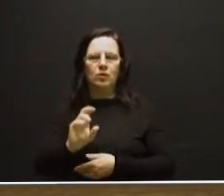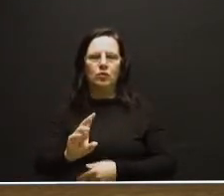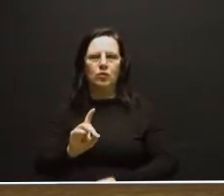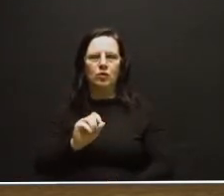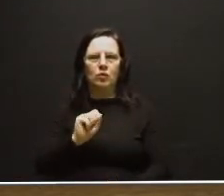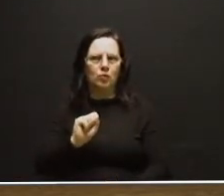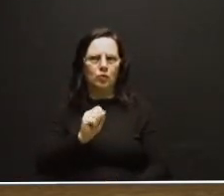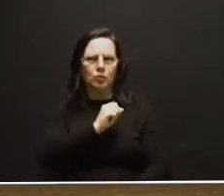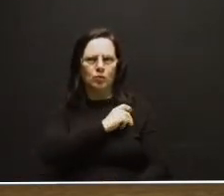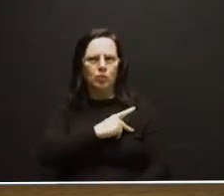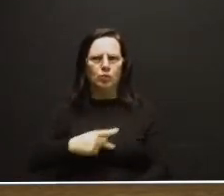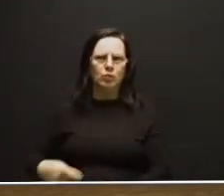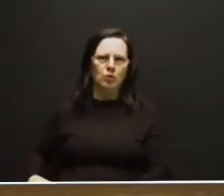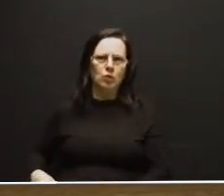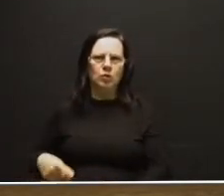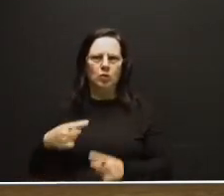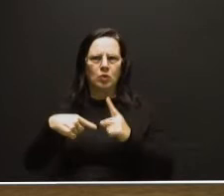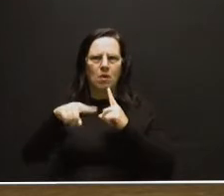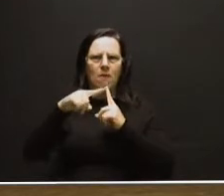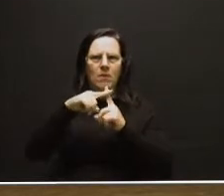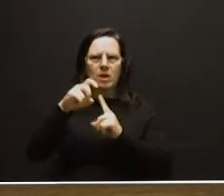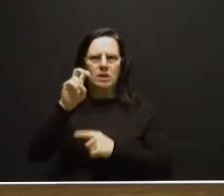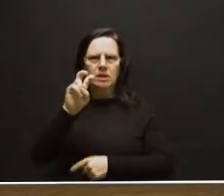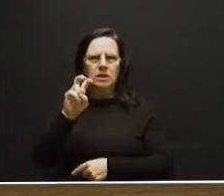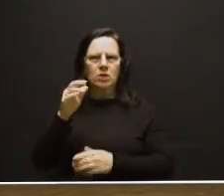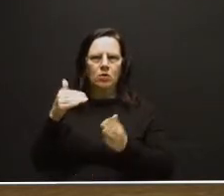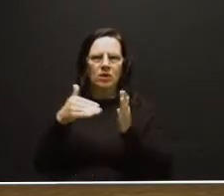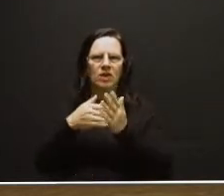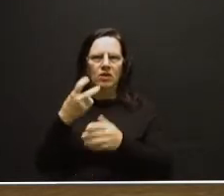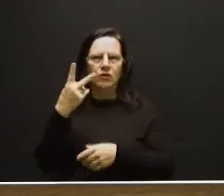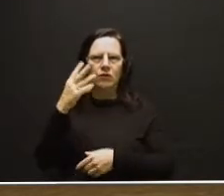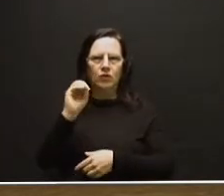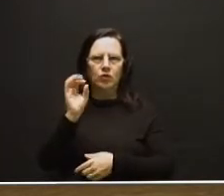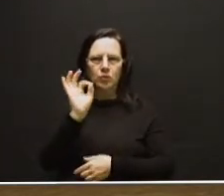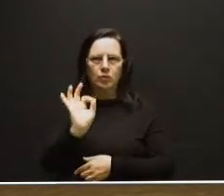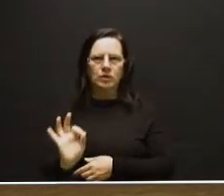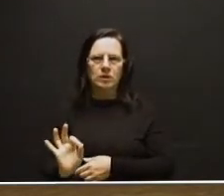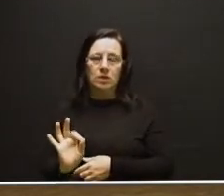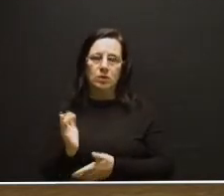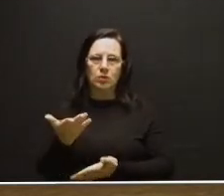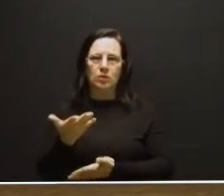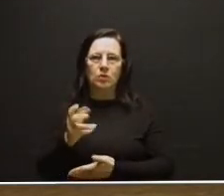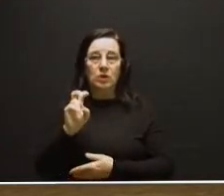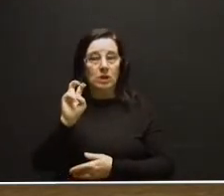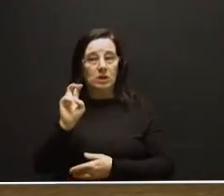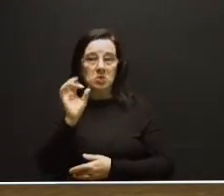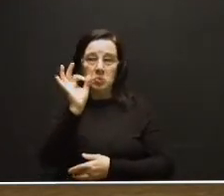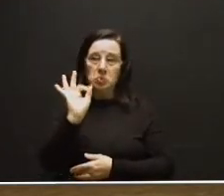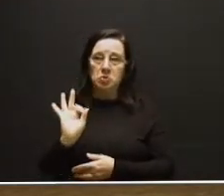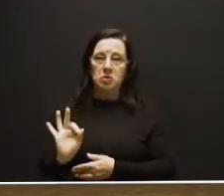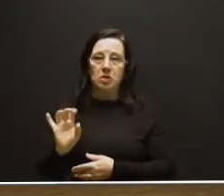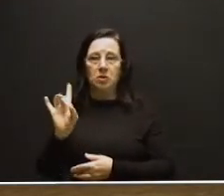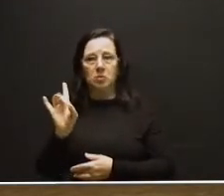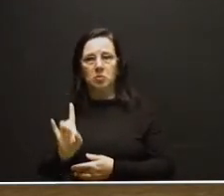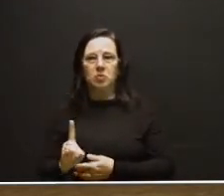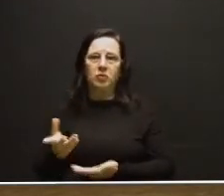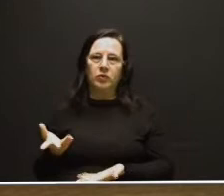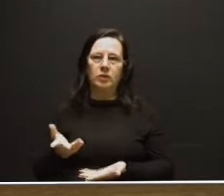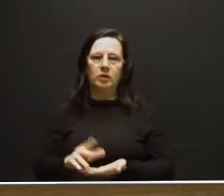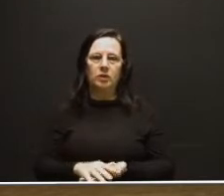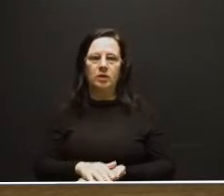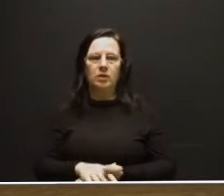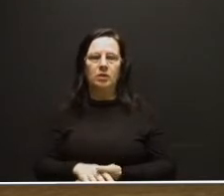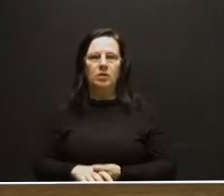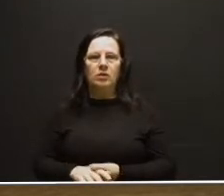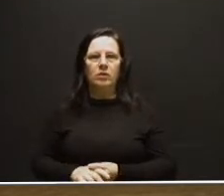regra diferente que até para mais de 5 a 20 por cento ninguém usa 20 por cento usa 5 né mas infelizmente essas